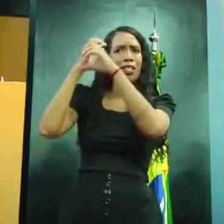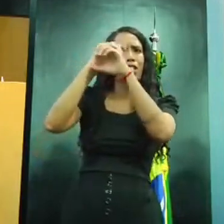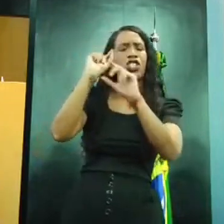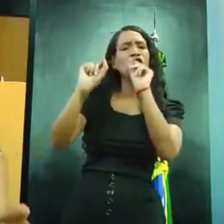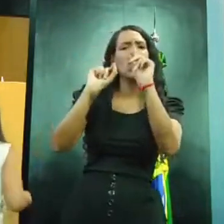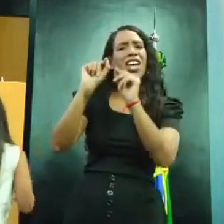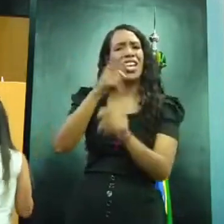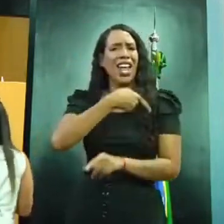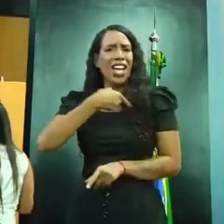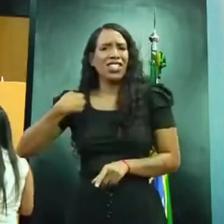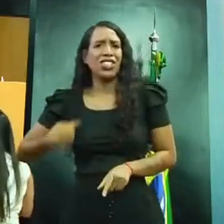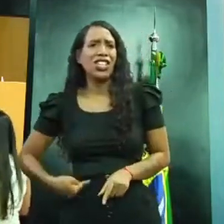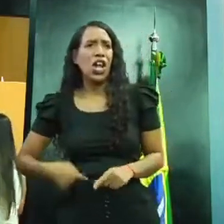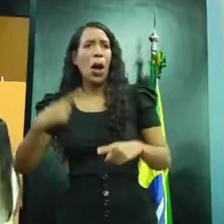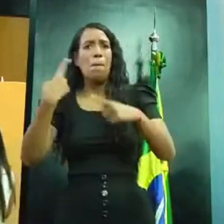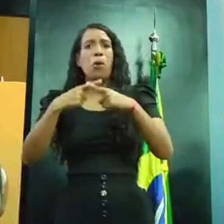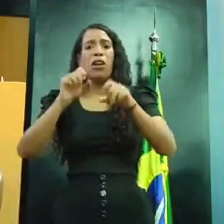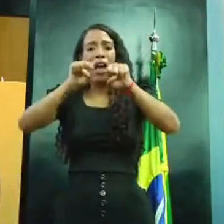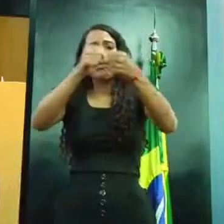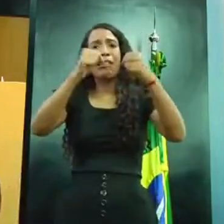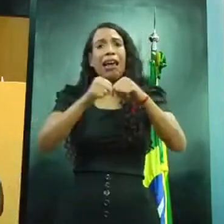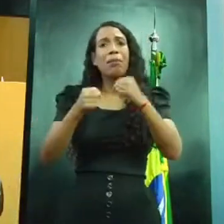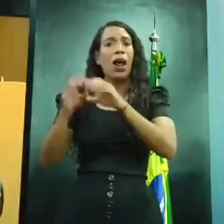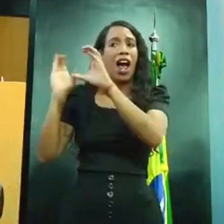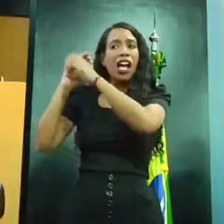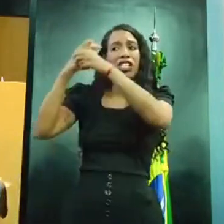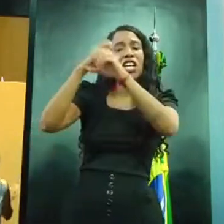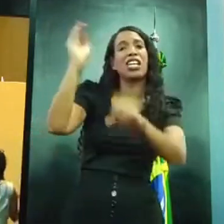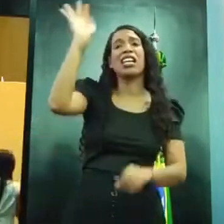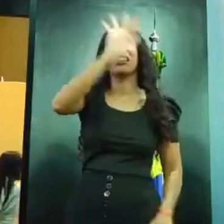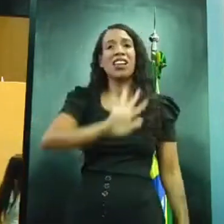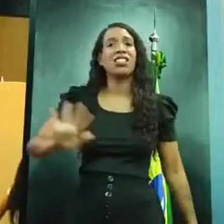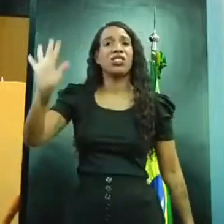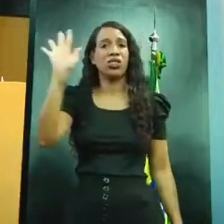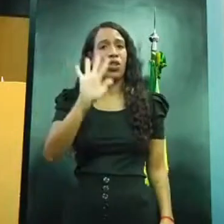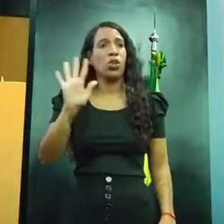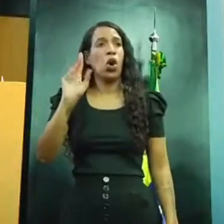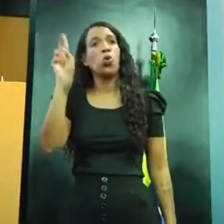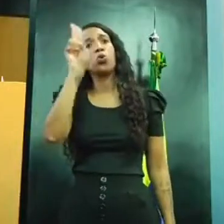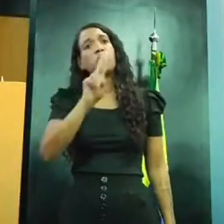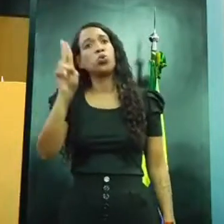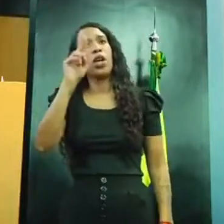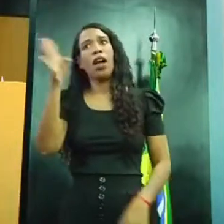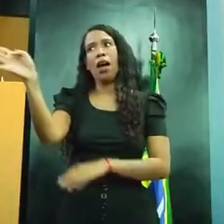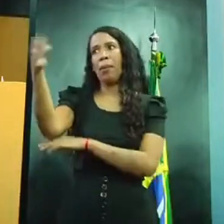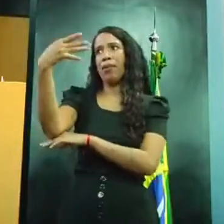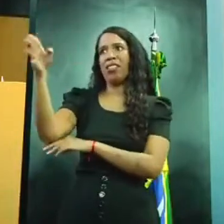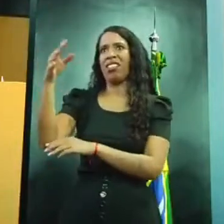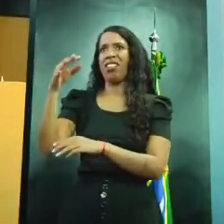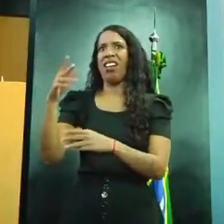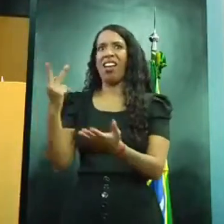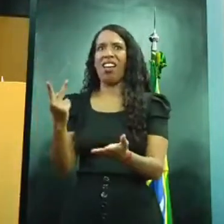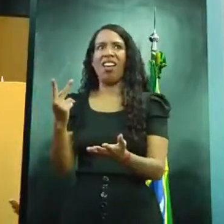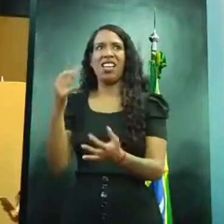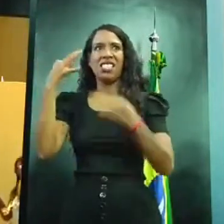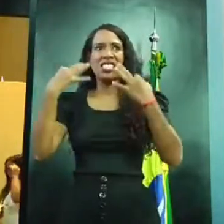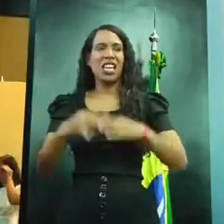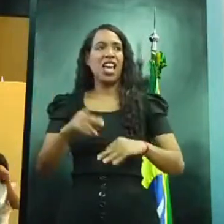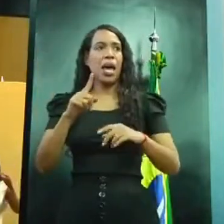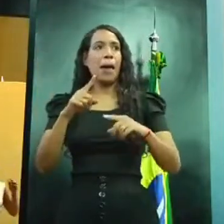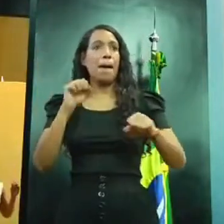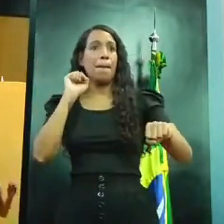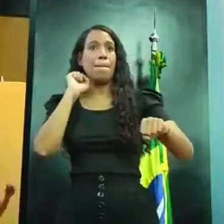chinesa, porque destruíram a engenharia nacional, utilizando uma bandeira correta, que é o